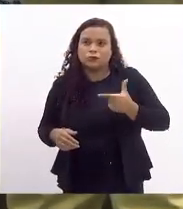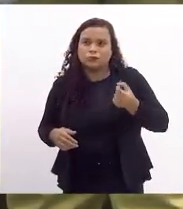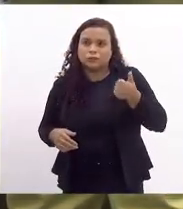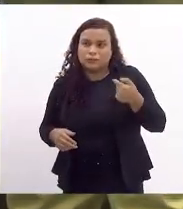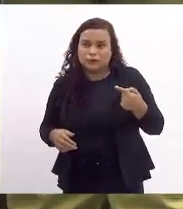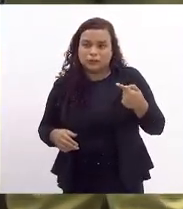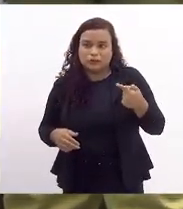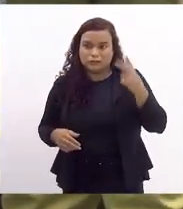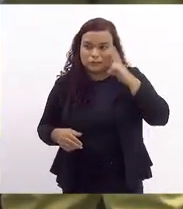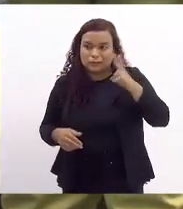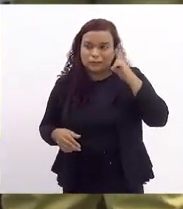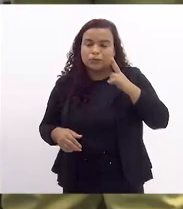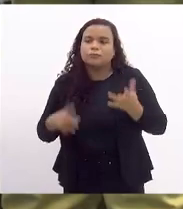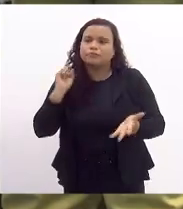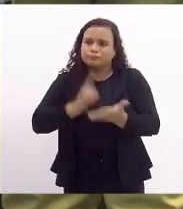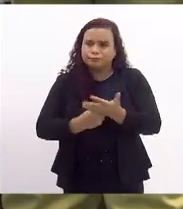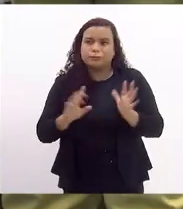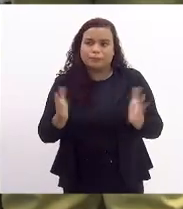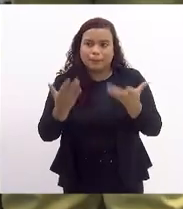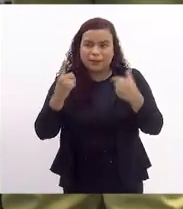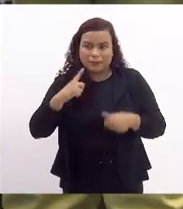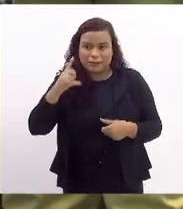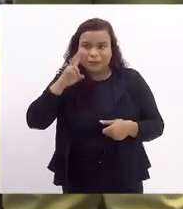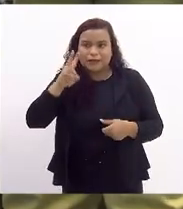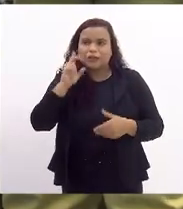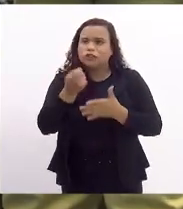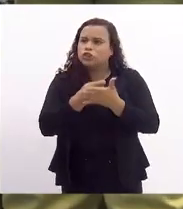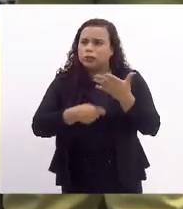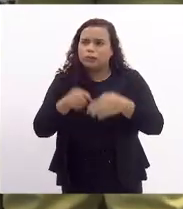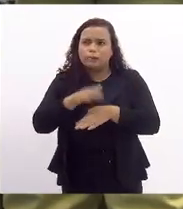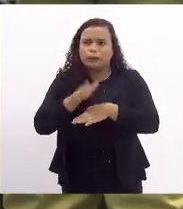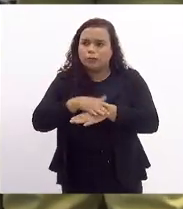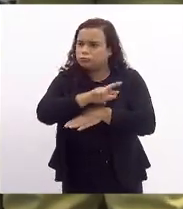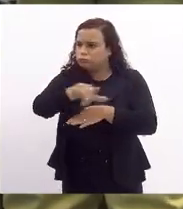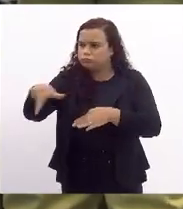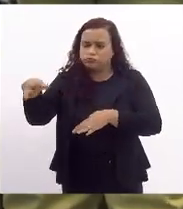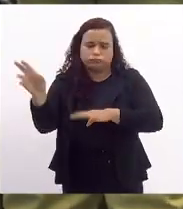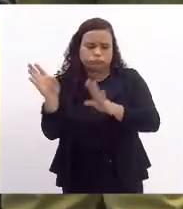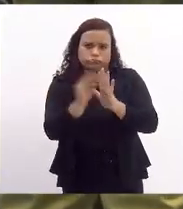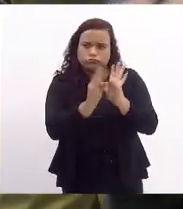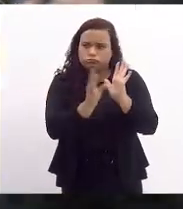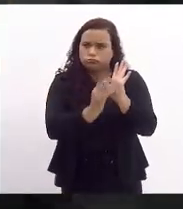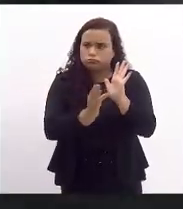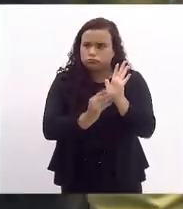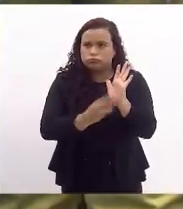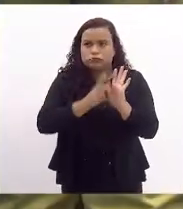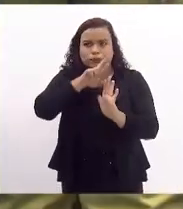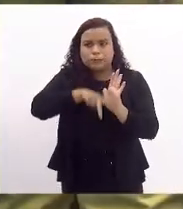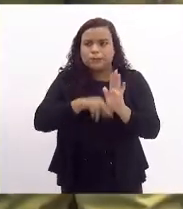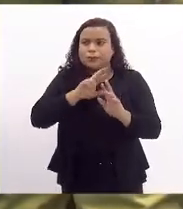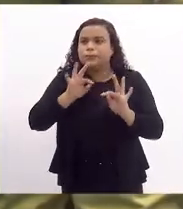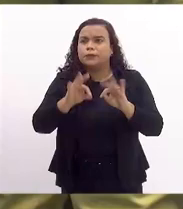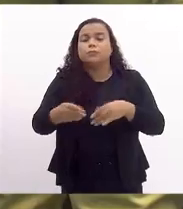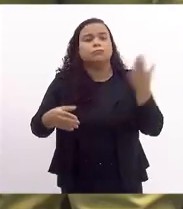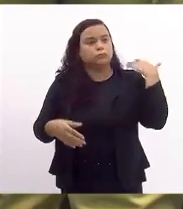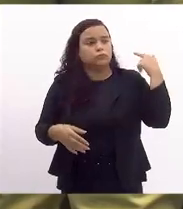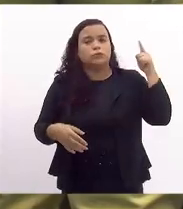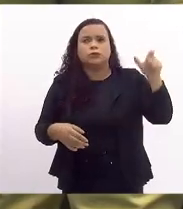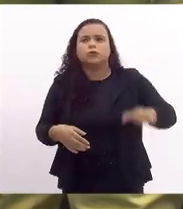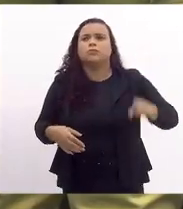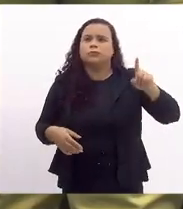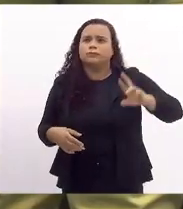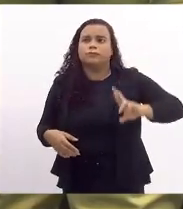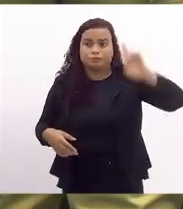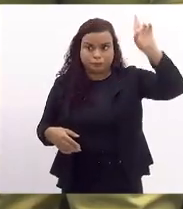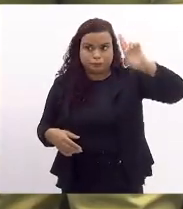17 esse Palco Foi celebrado escrito a várias mãos Né desde aquele desde aquele período a vossa excelência' nos